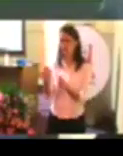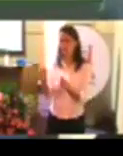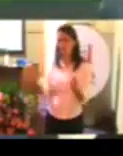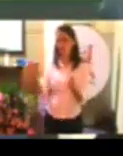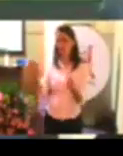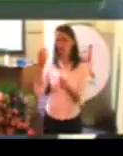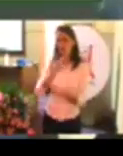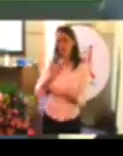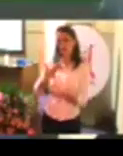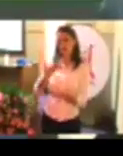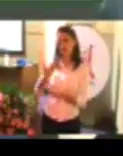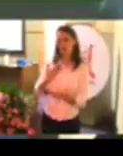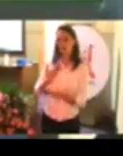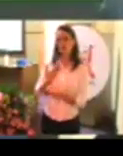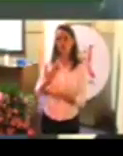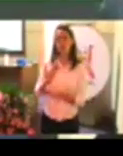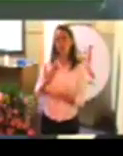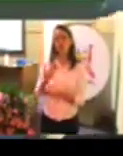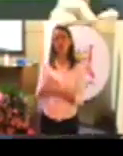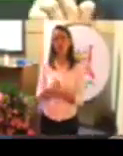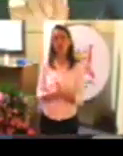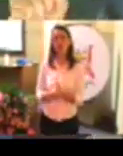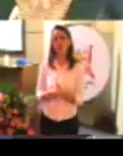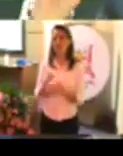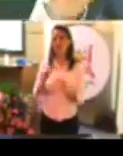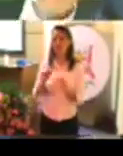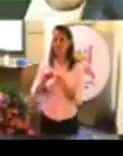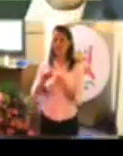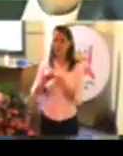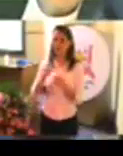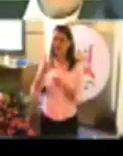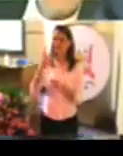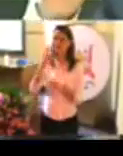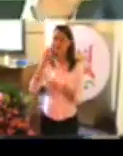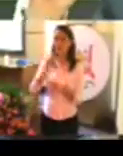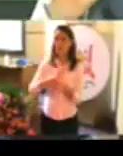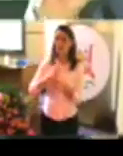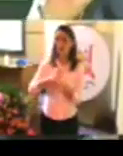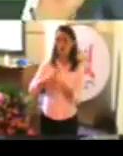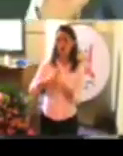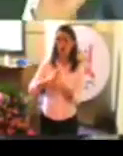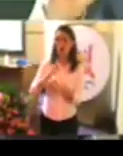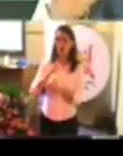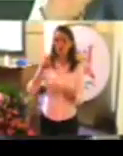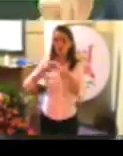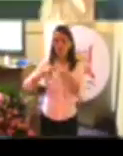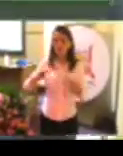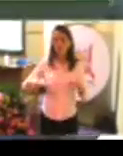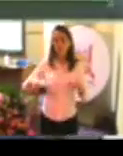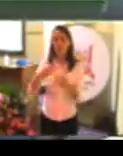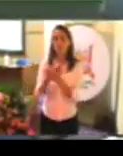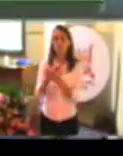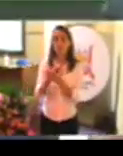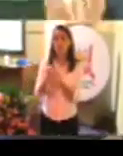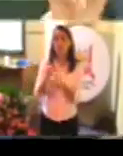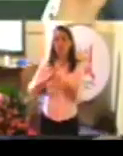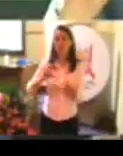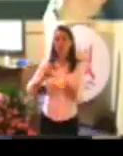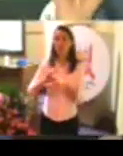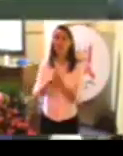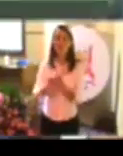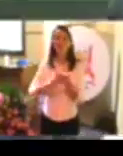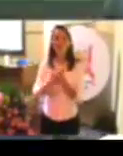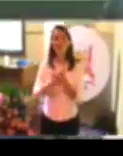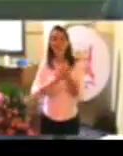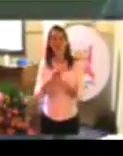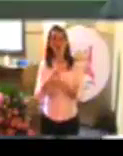muitos colegas nossos que faziam mais de 20 anos que não sentavam num banco escolar, mais de